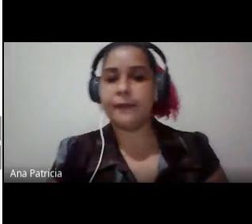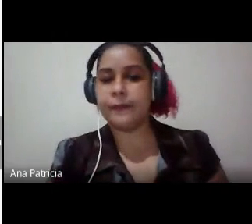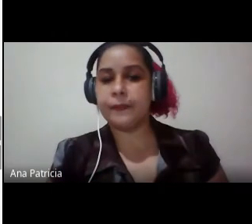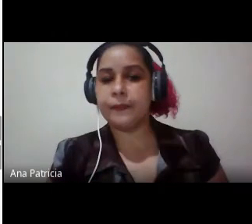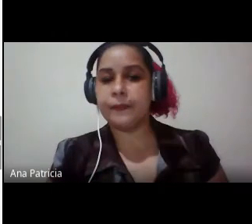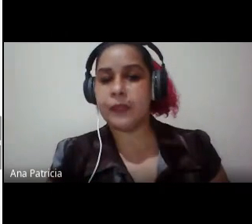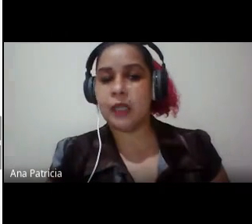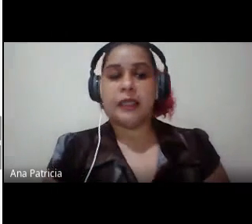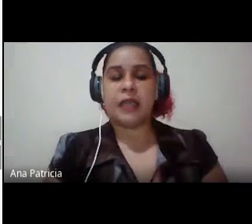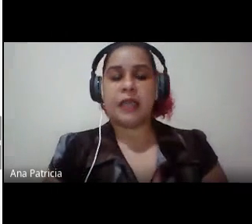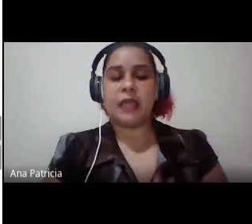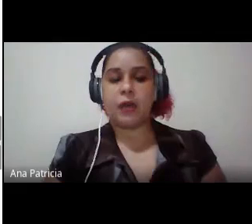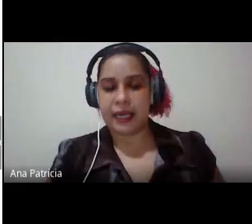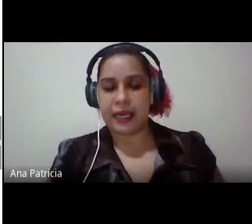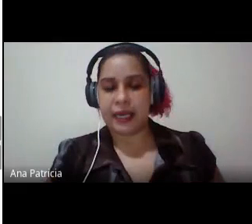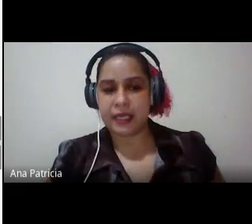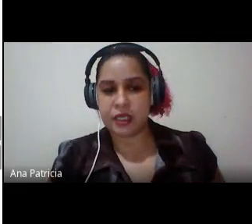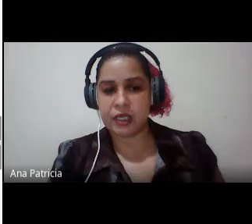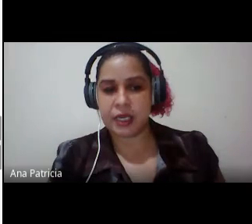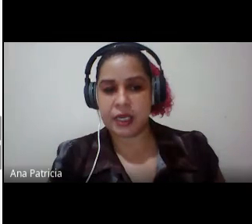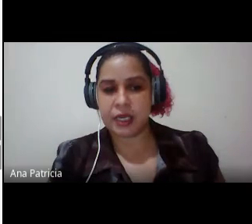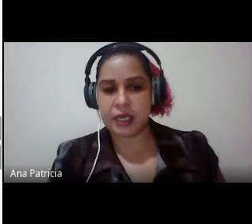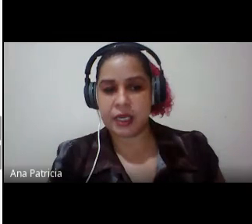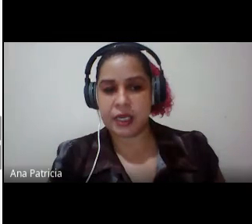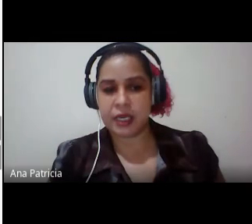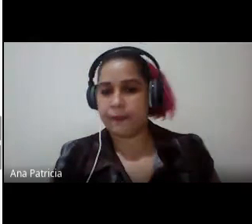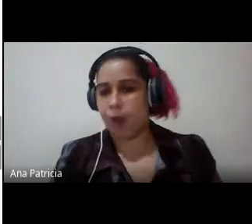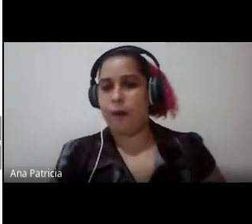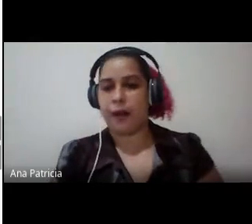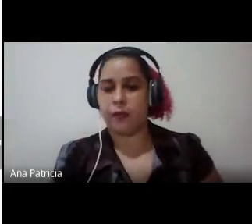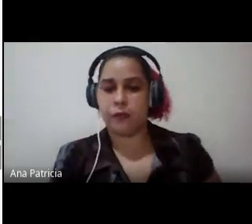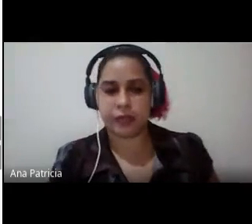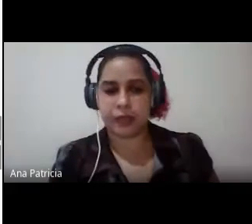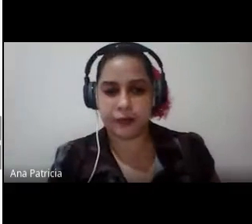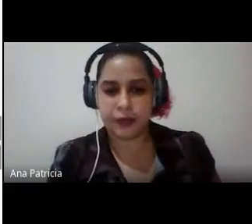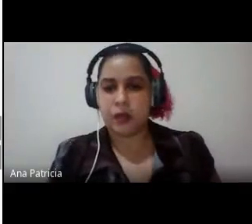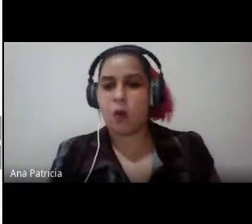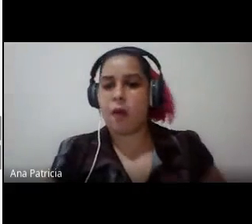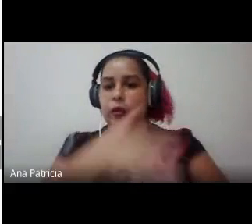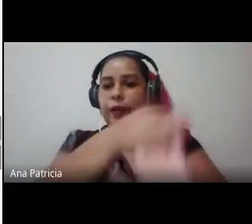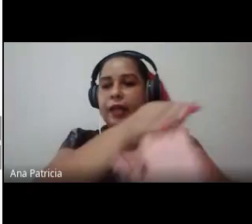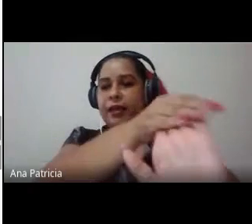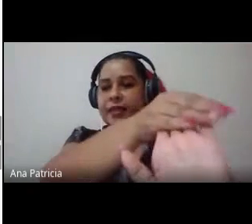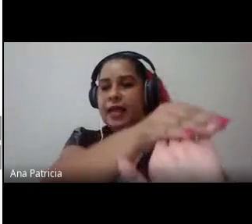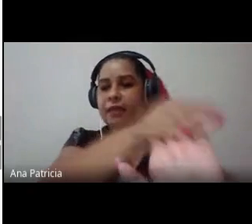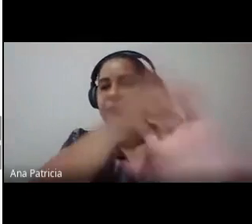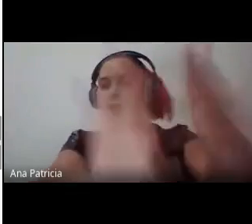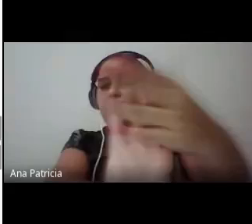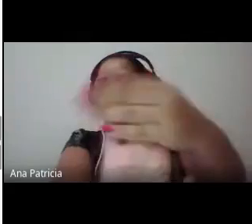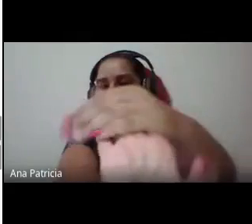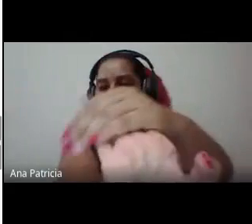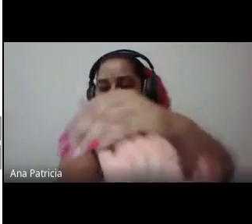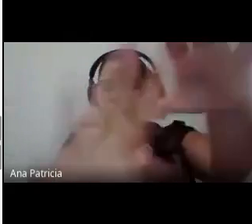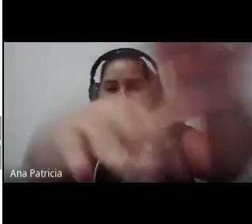Ok? Tá tranquilo até aí, gente? Alguma dúvida? Alguma pergunta? Estão com a mão doendo, cansado,